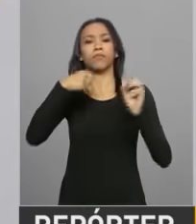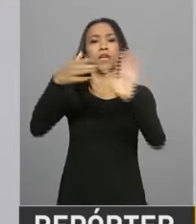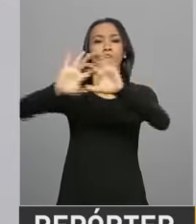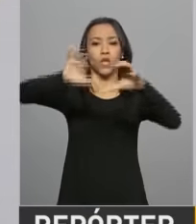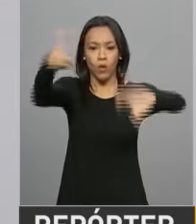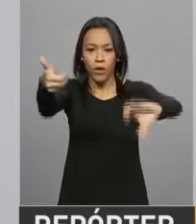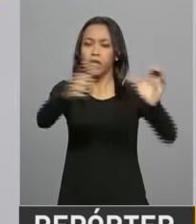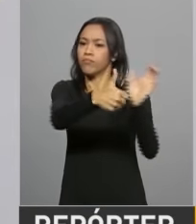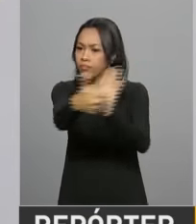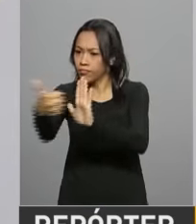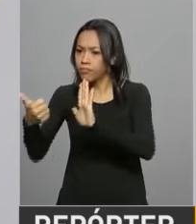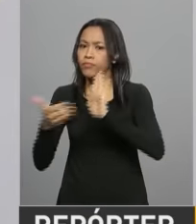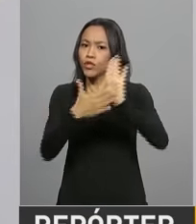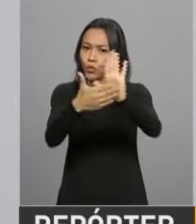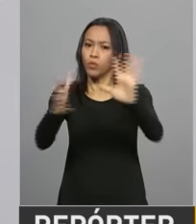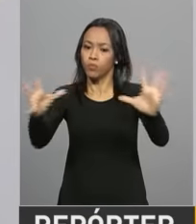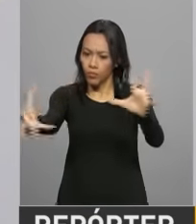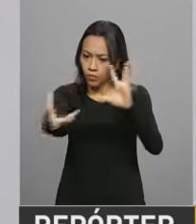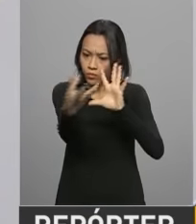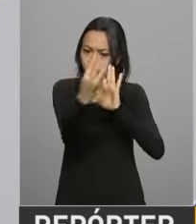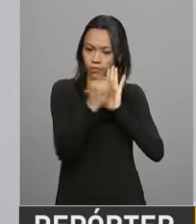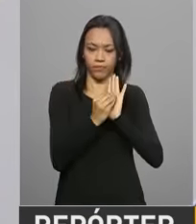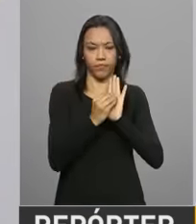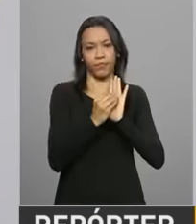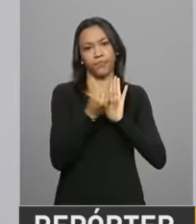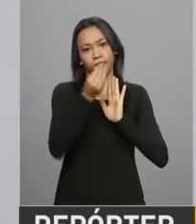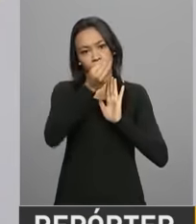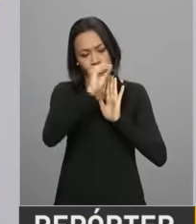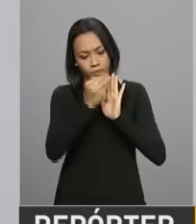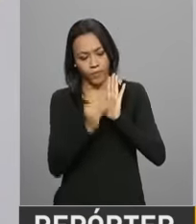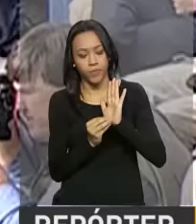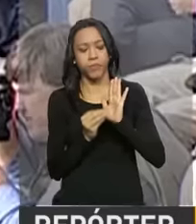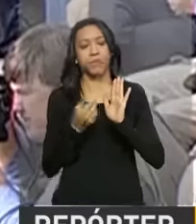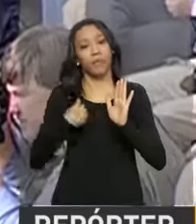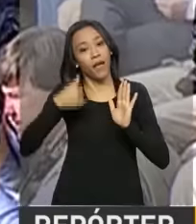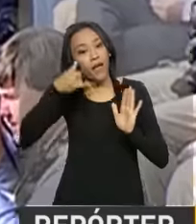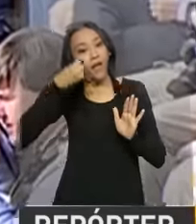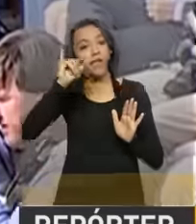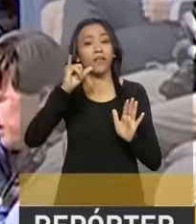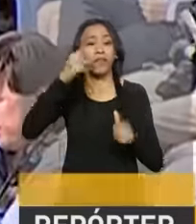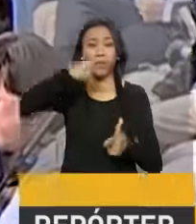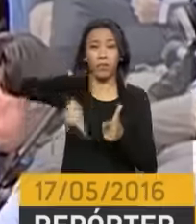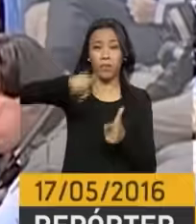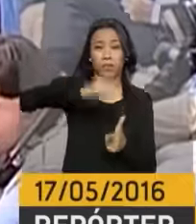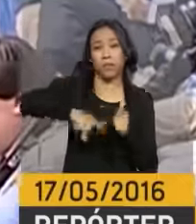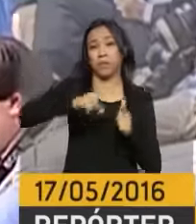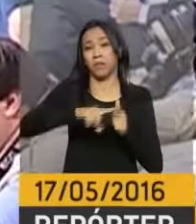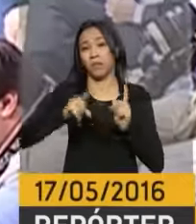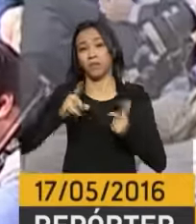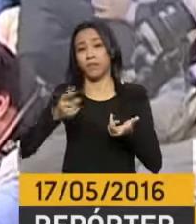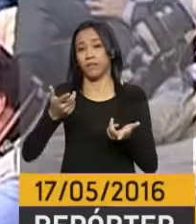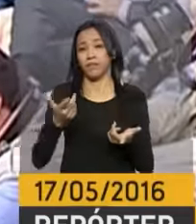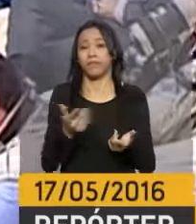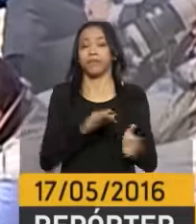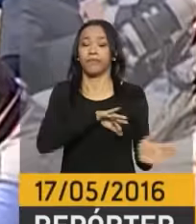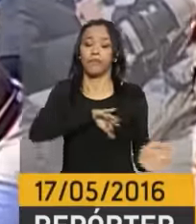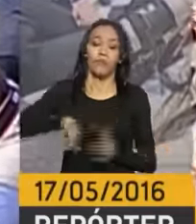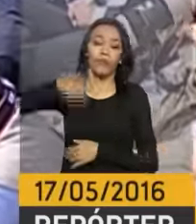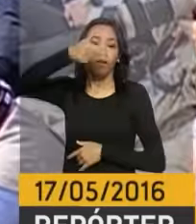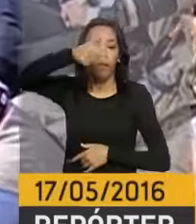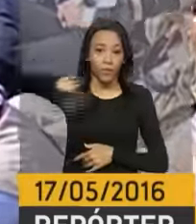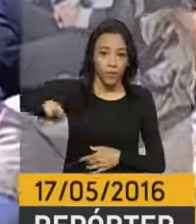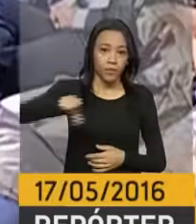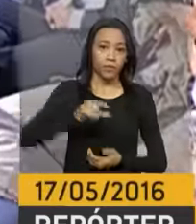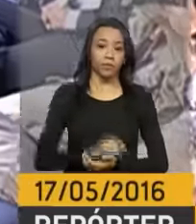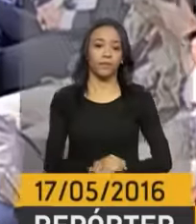evitar qualquer margem de ida e volta e etc. Willa,